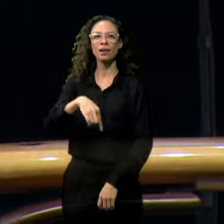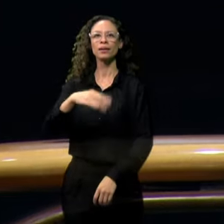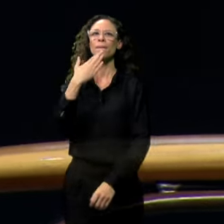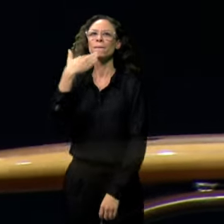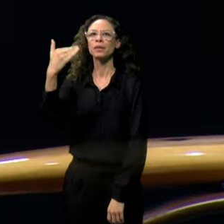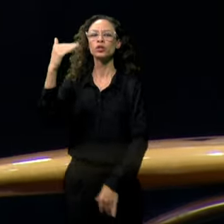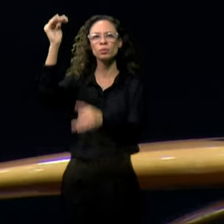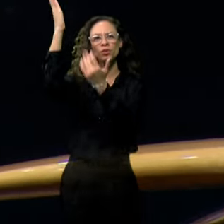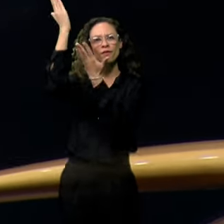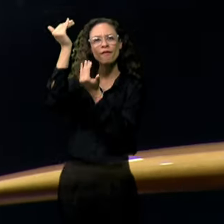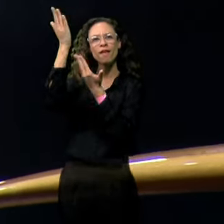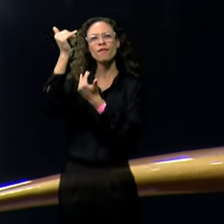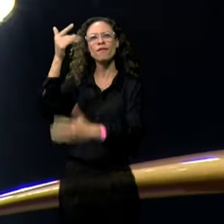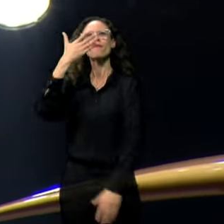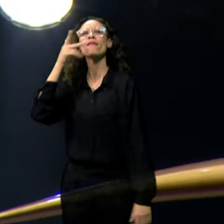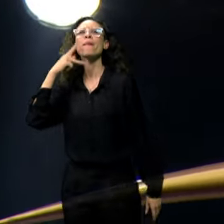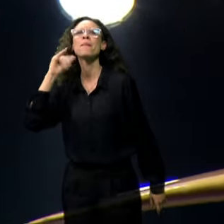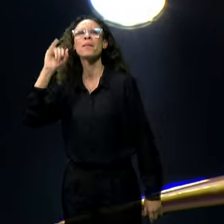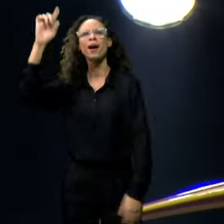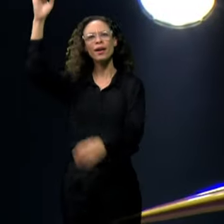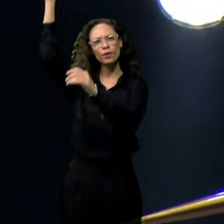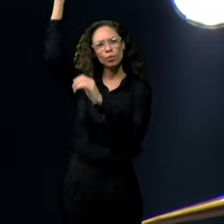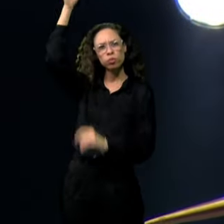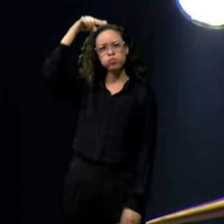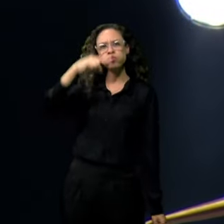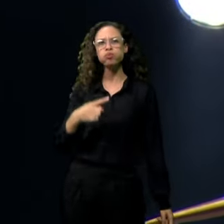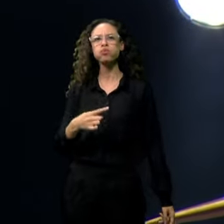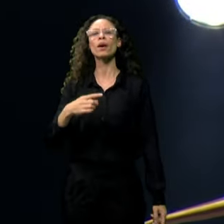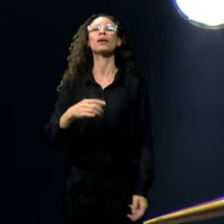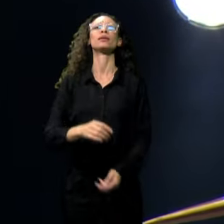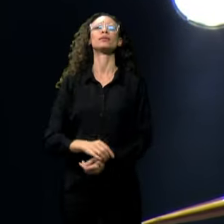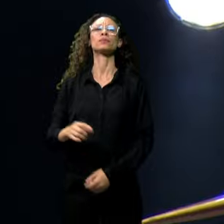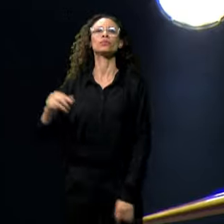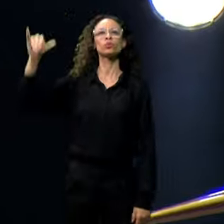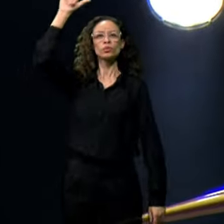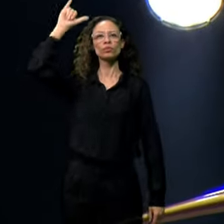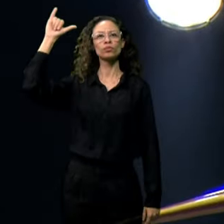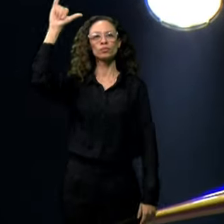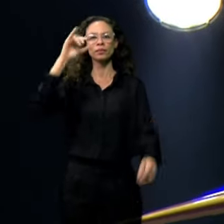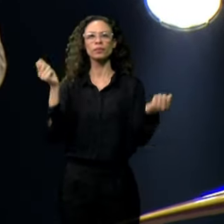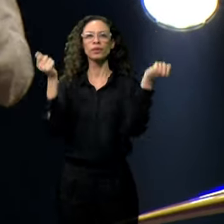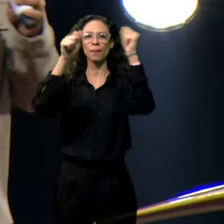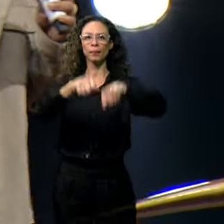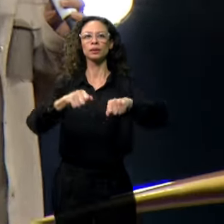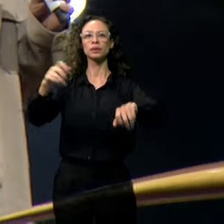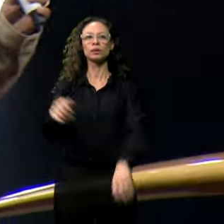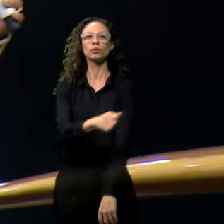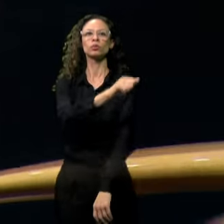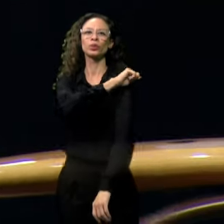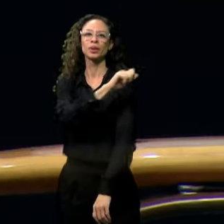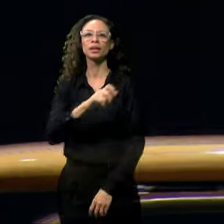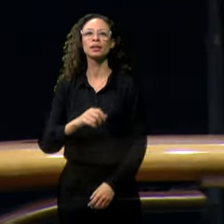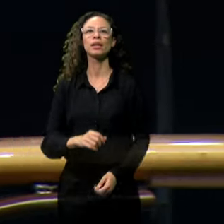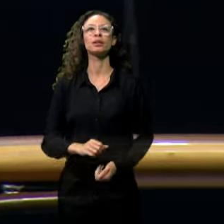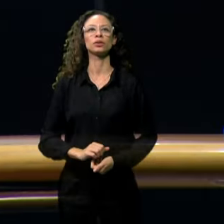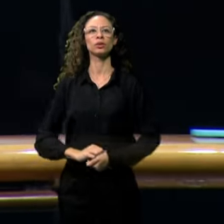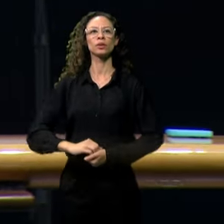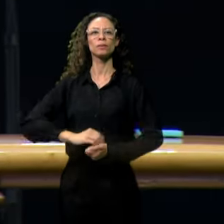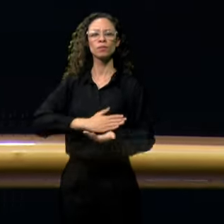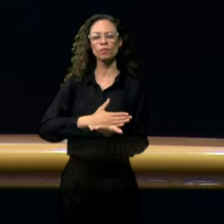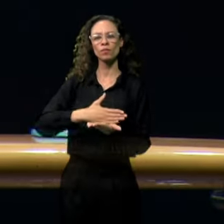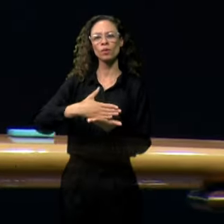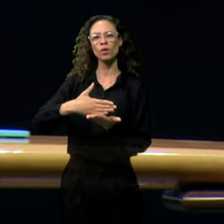Vem pai vem de forma sobrenatural sobre nós nos reveste de unção capacitação autoridade Ah meu Deus que